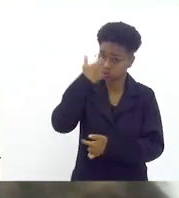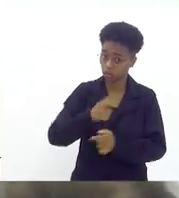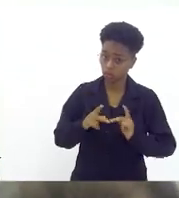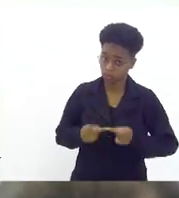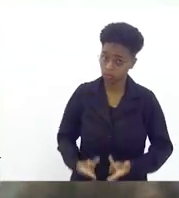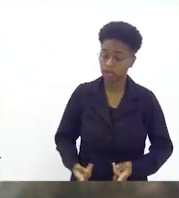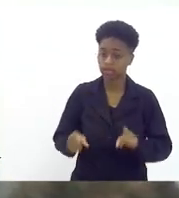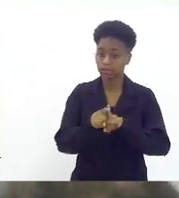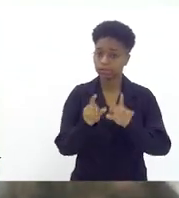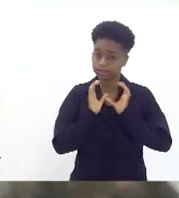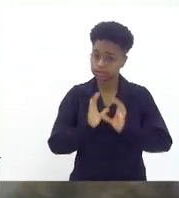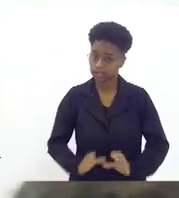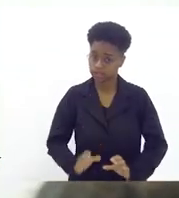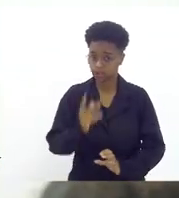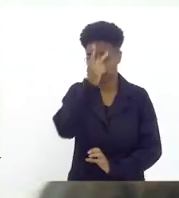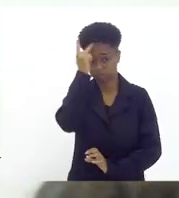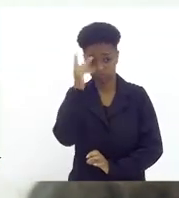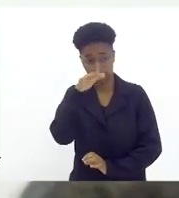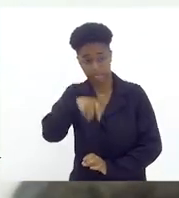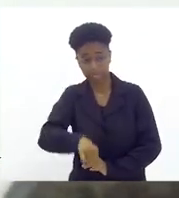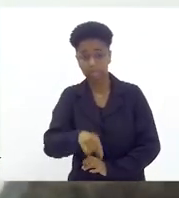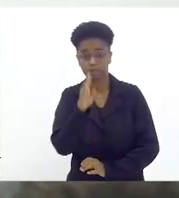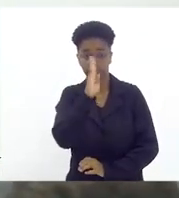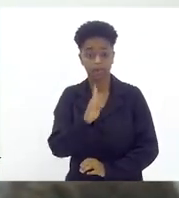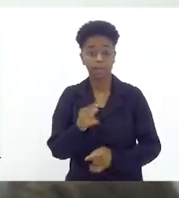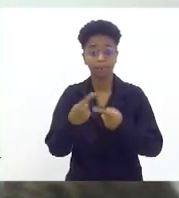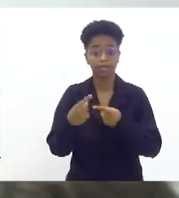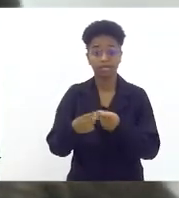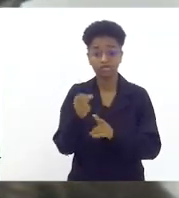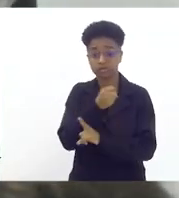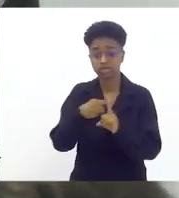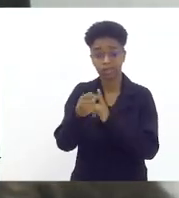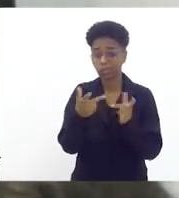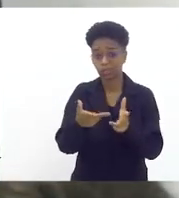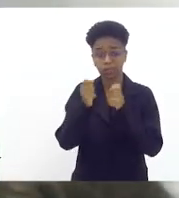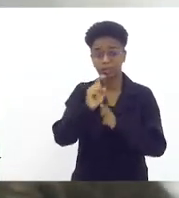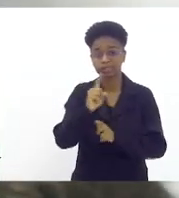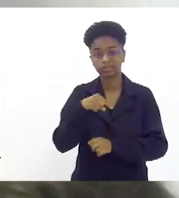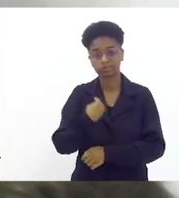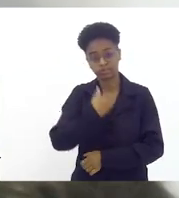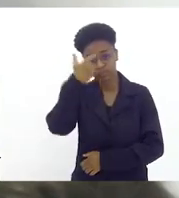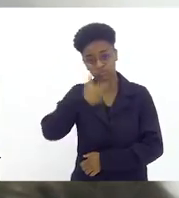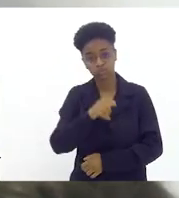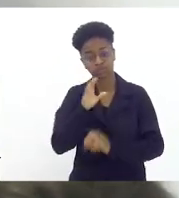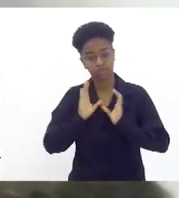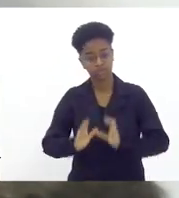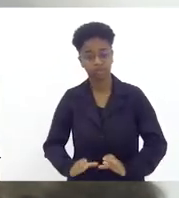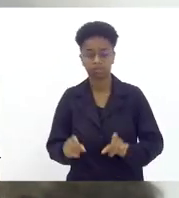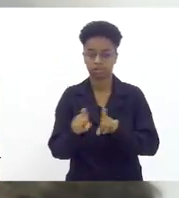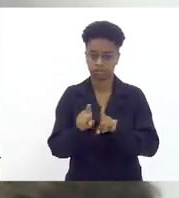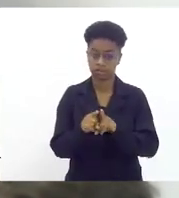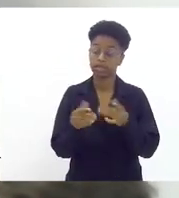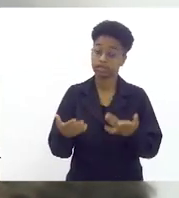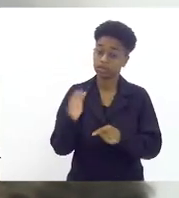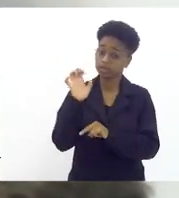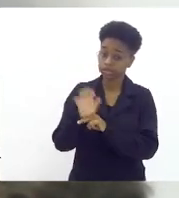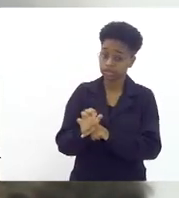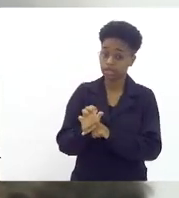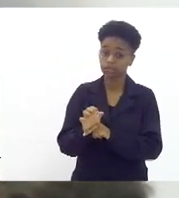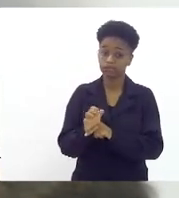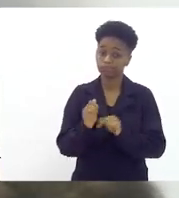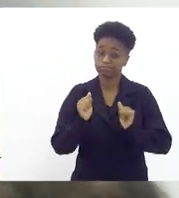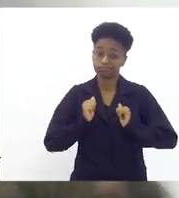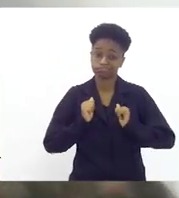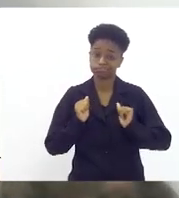cidadãs brasileiras, é porque a gente não é reconhecido como cidadão também. Como cidadãs. Então, o Estado pouco vai ser proativo para com a